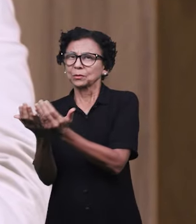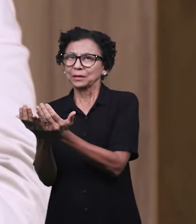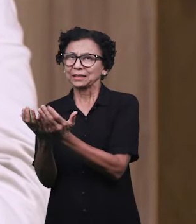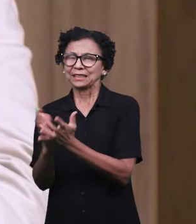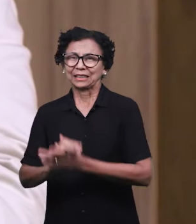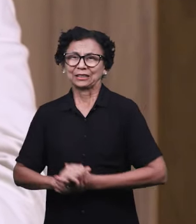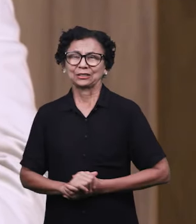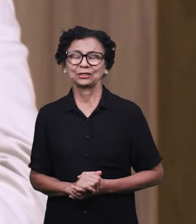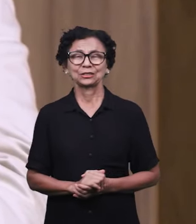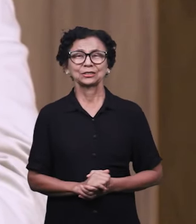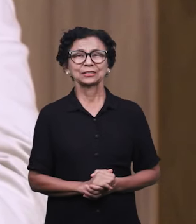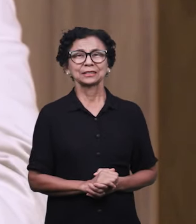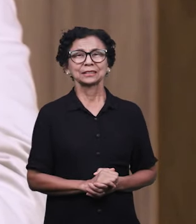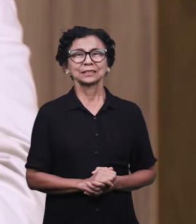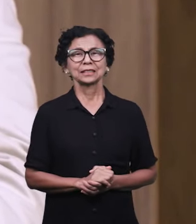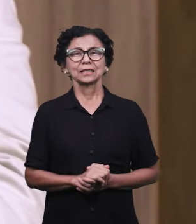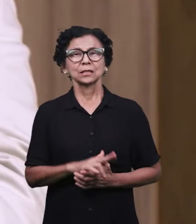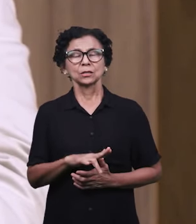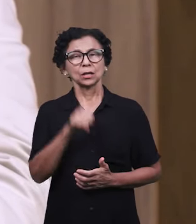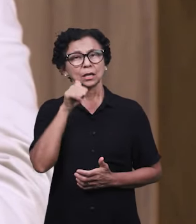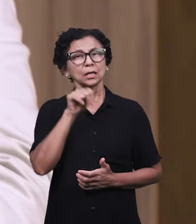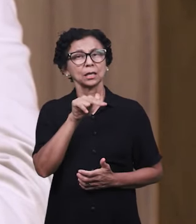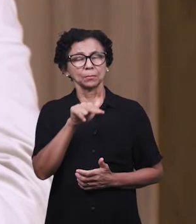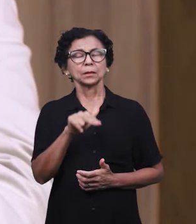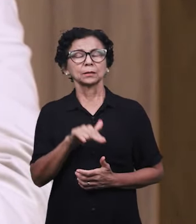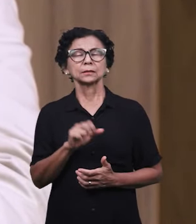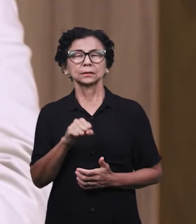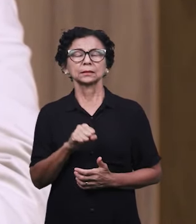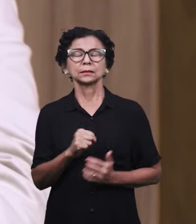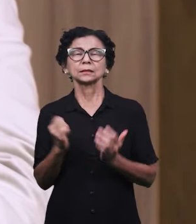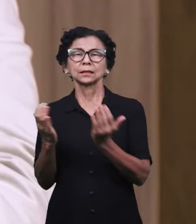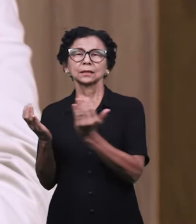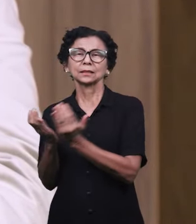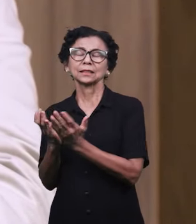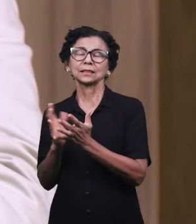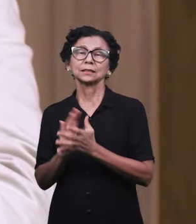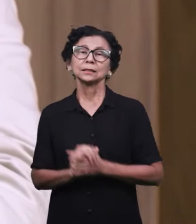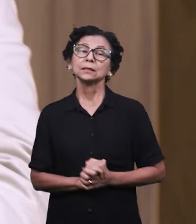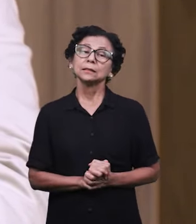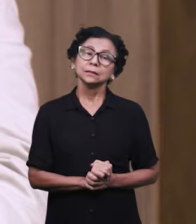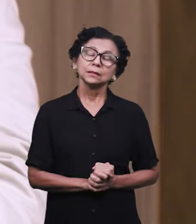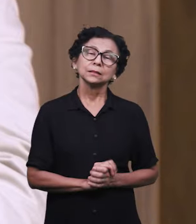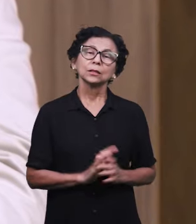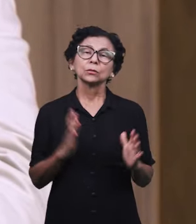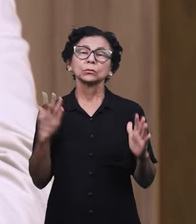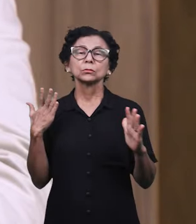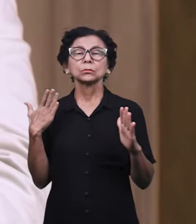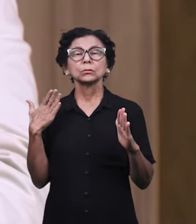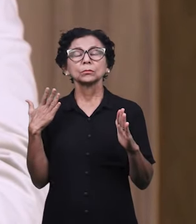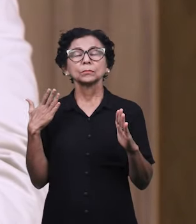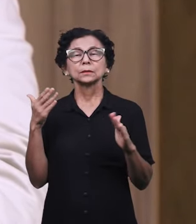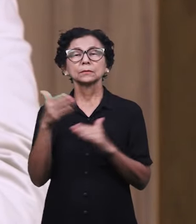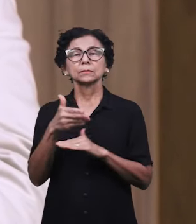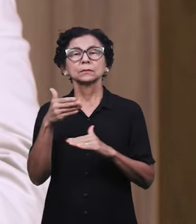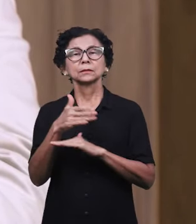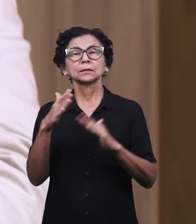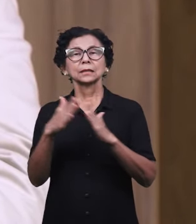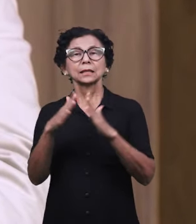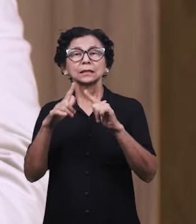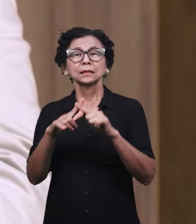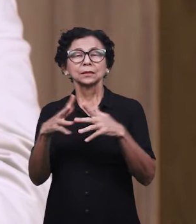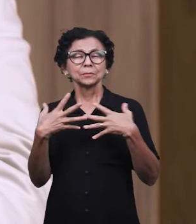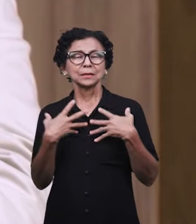acolhimento do meu sogro e da minha sogra, foram como um segundo pai, uma segunda mãe naquilo que diz respeito à vida espiritual. Os meus pais